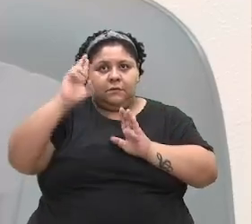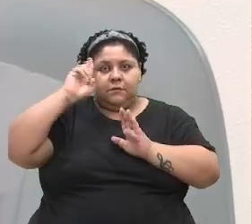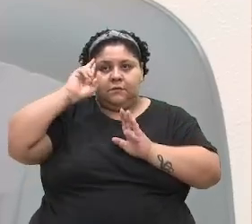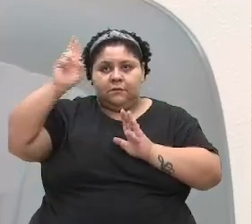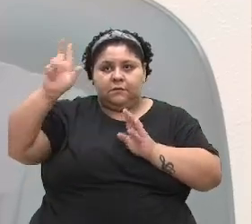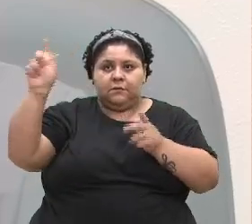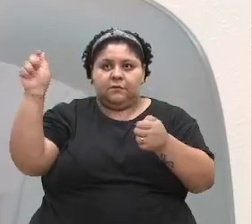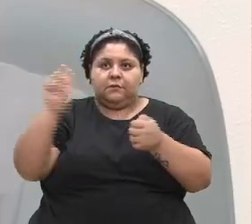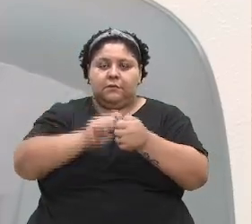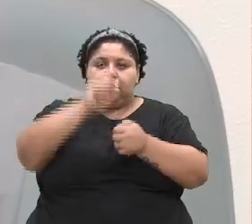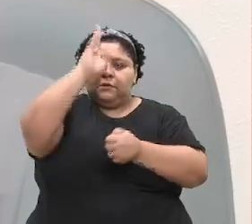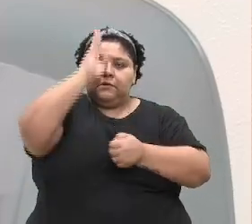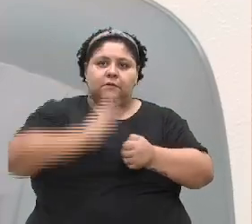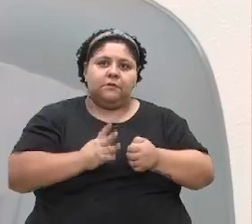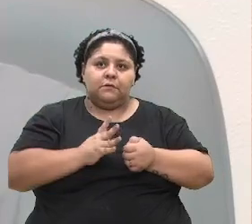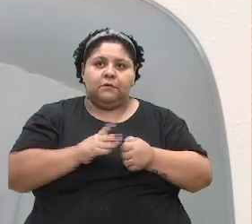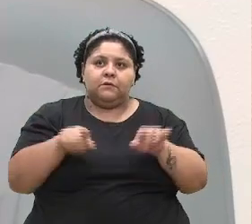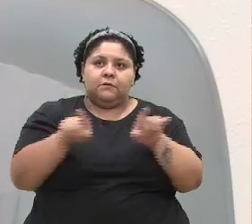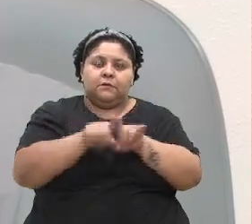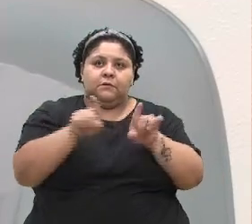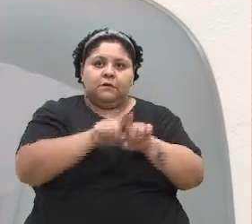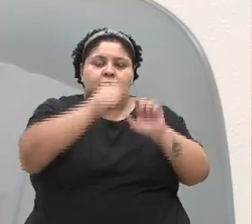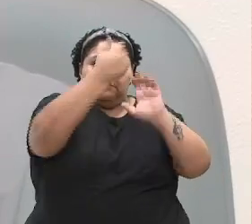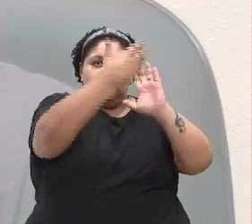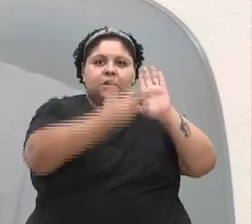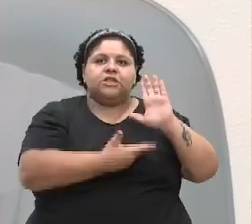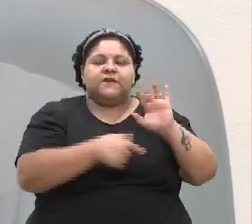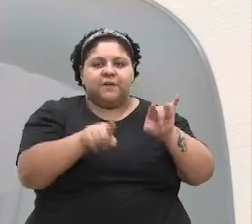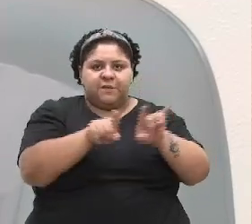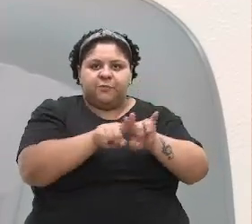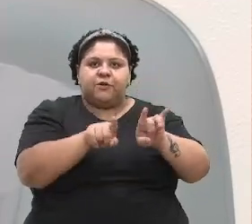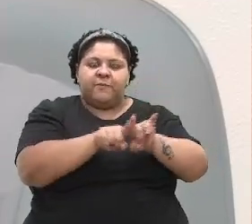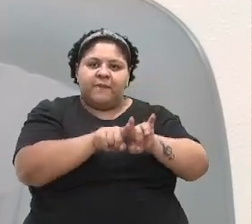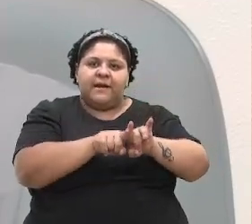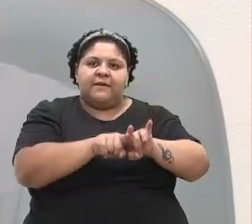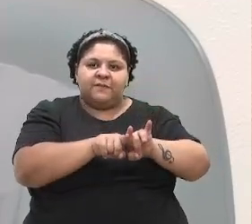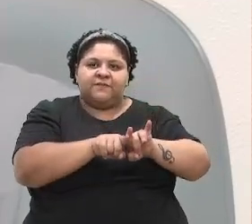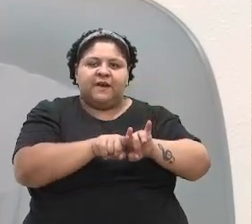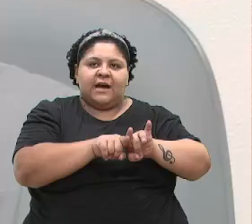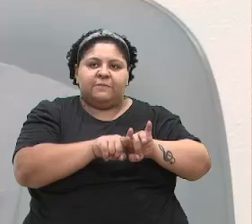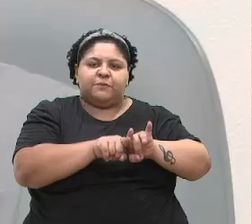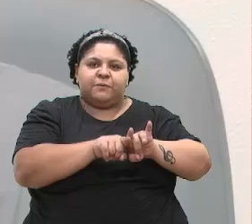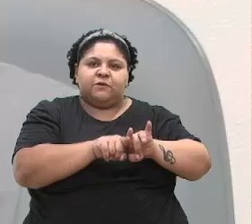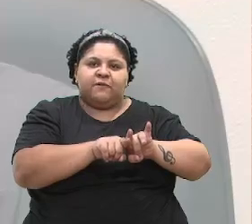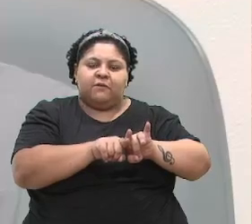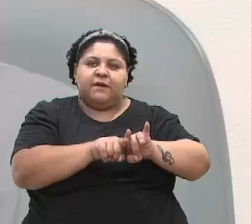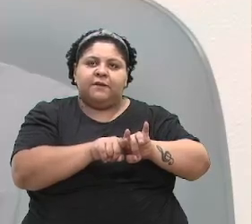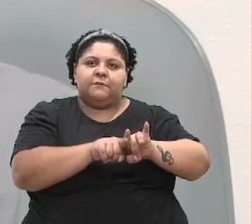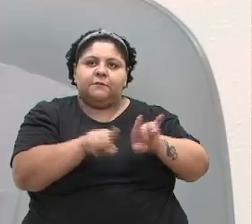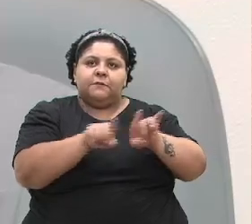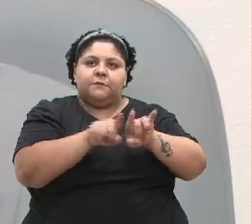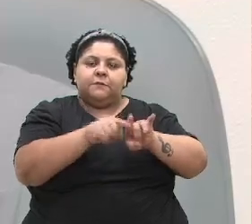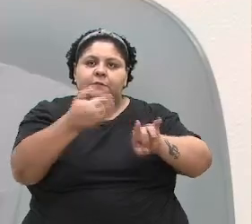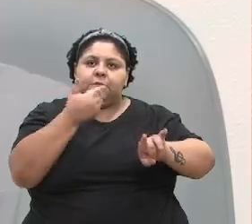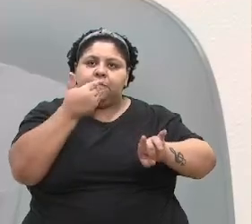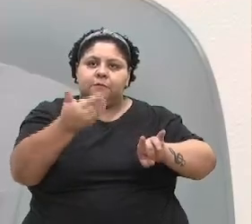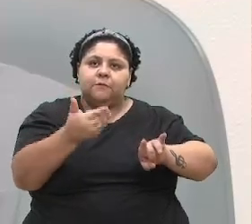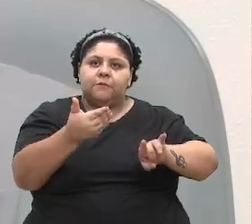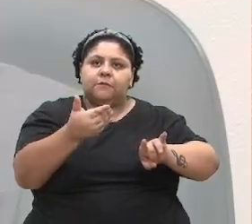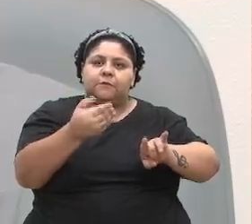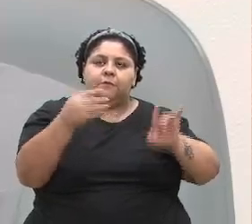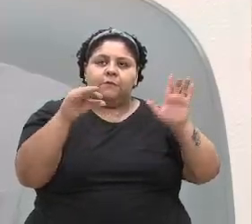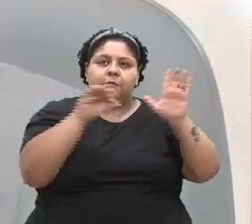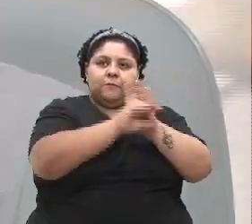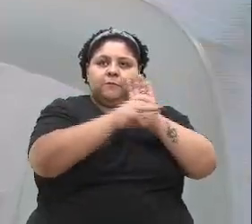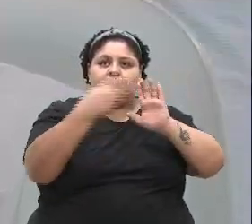exercidos gratuitamente, conforme o teor que dispõe os artigos 39 do seu Estatuto Social, sujeitando-se à determinação do artigo